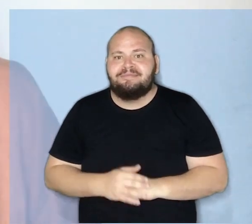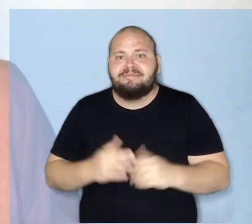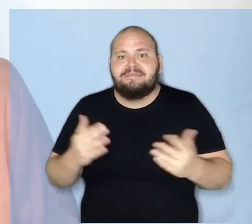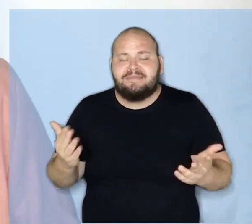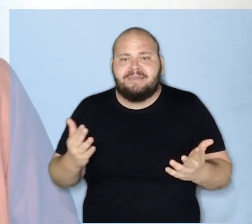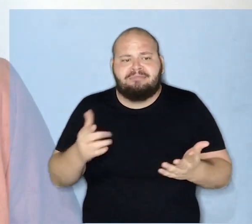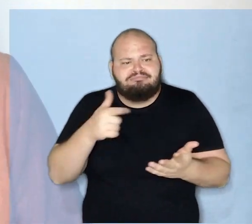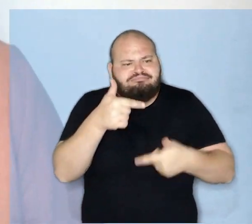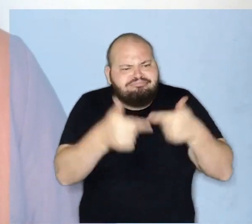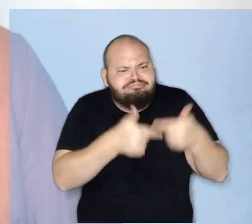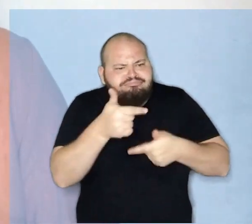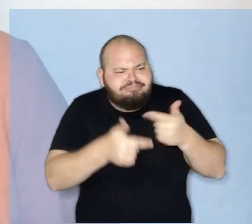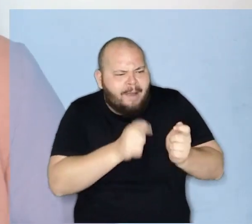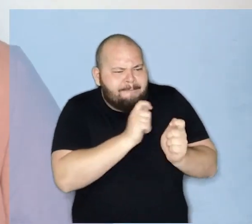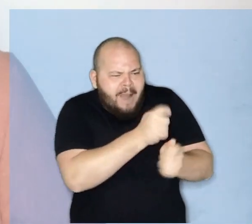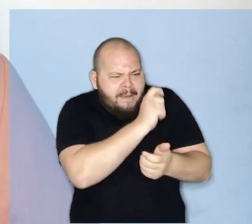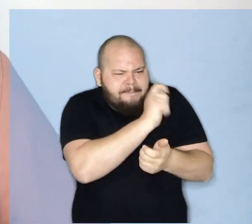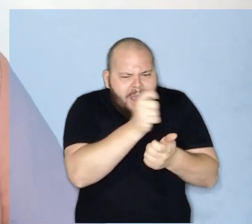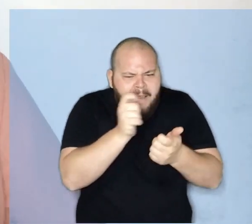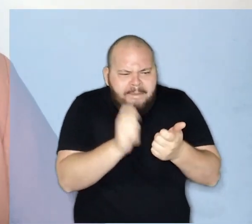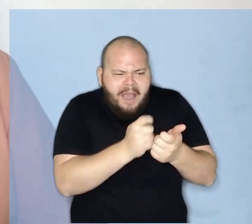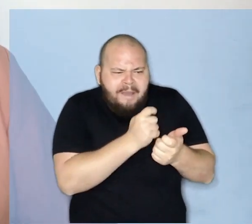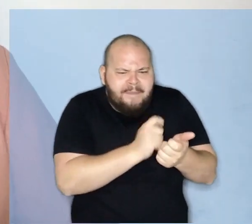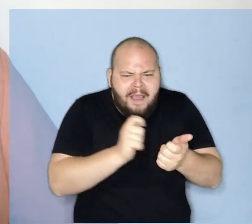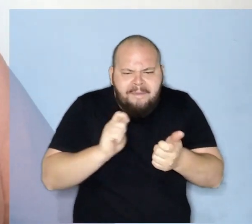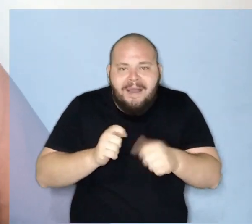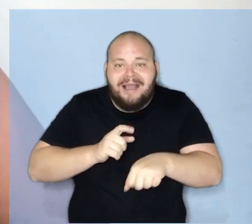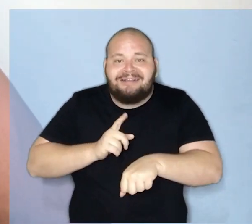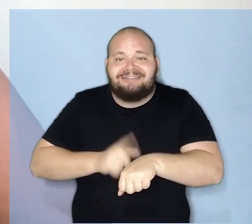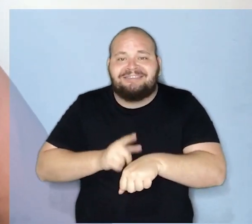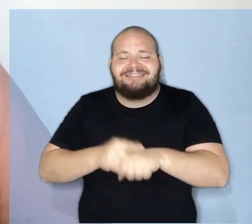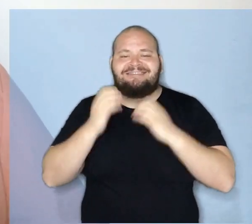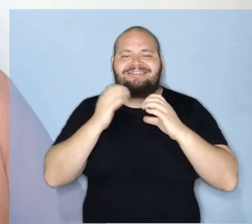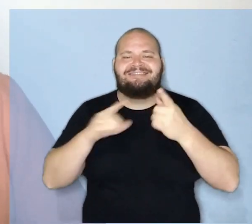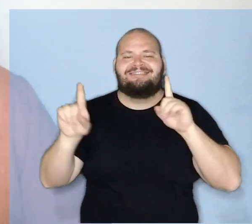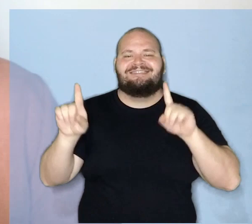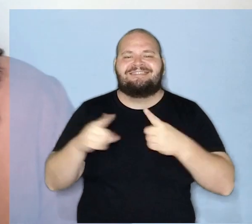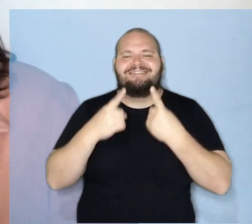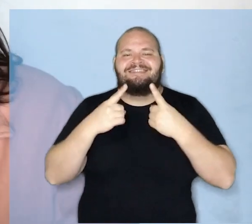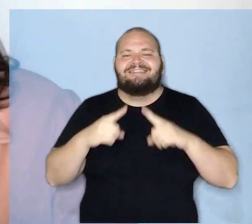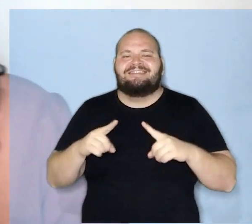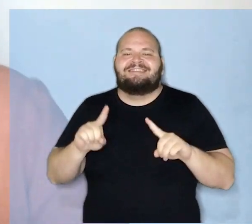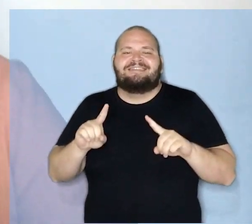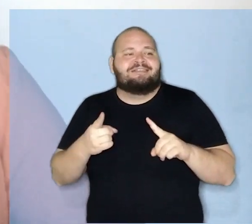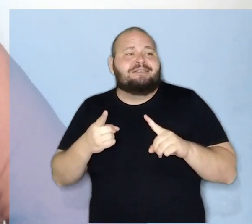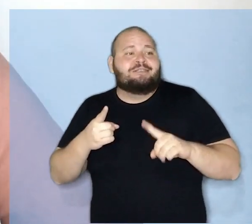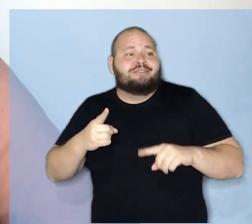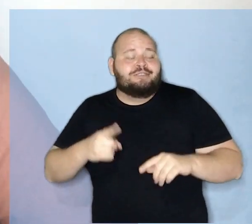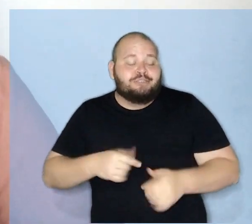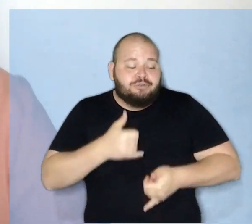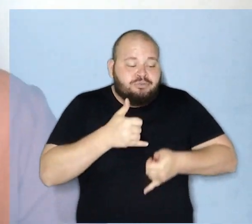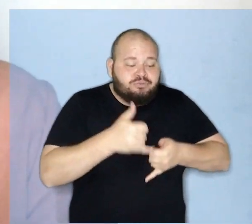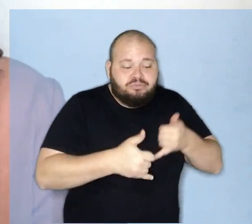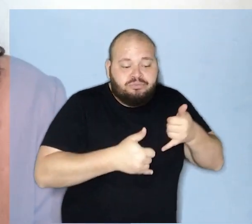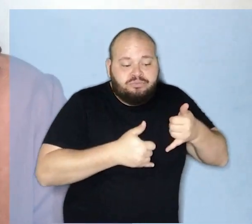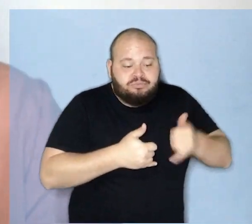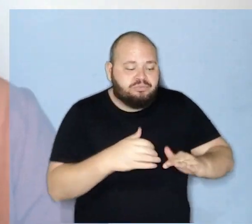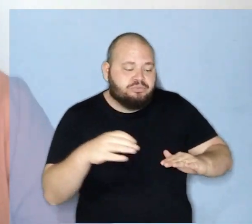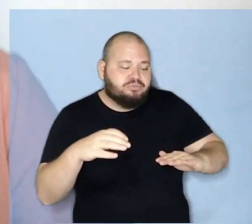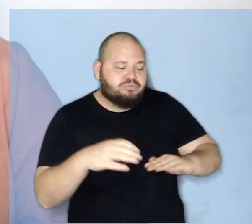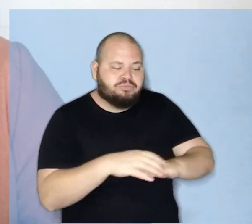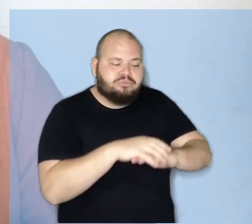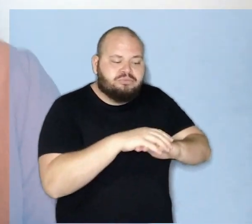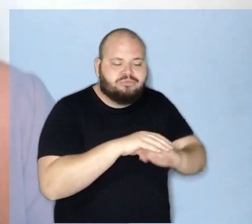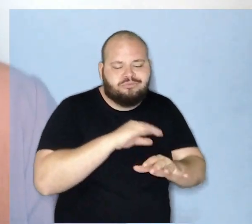eles trabalhavam, eles cantavam uma música assim: bicos e saltos, cordões